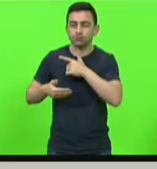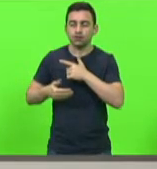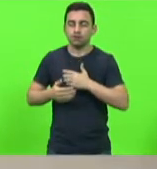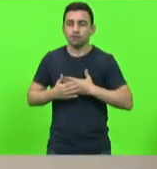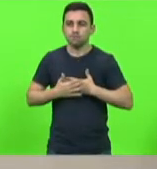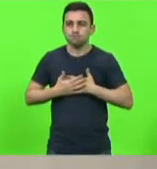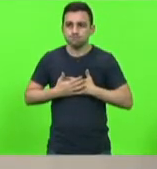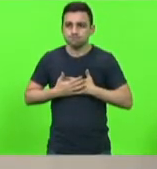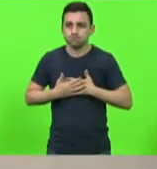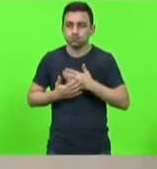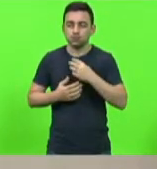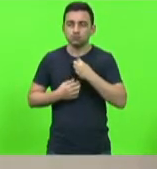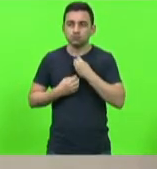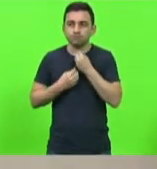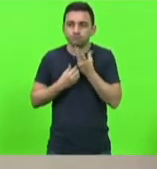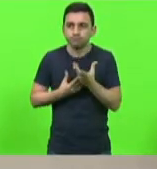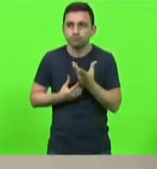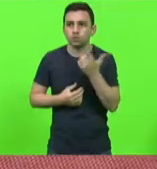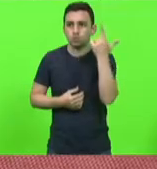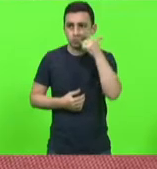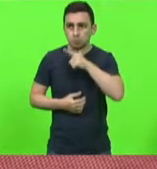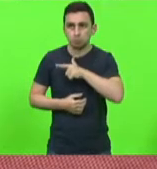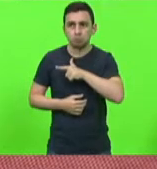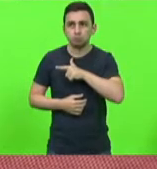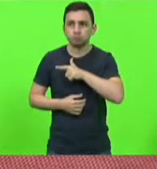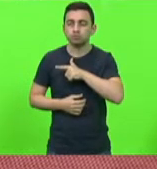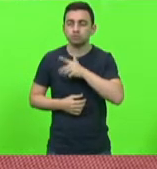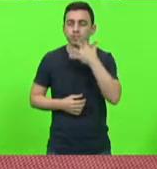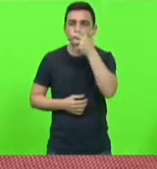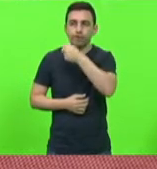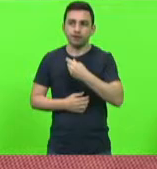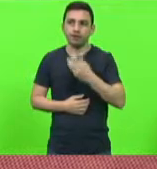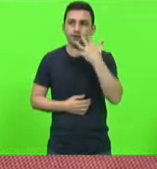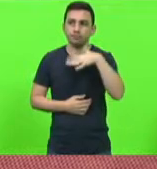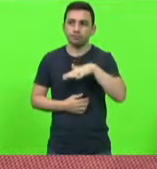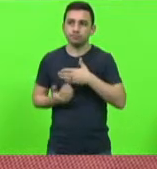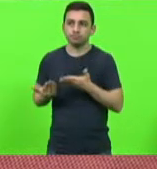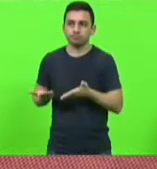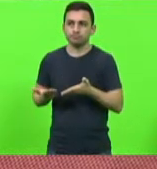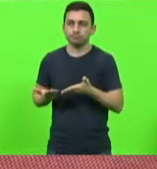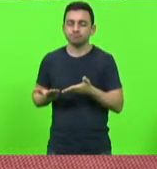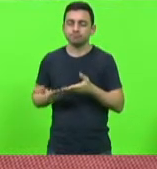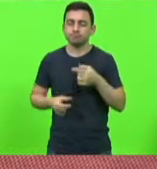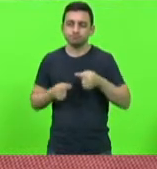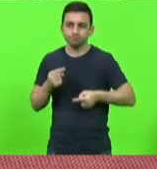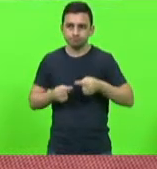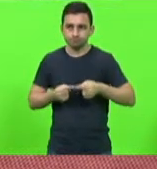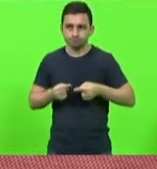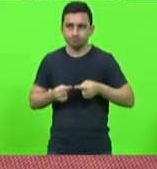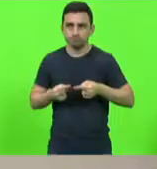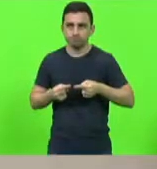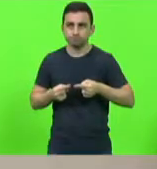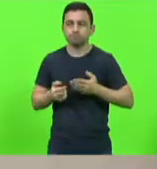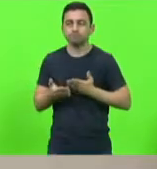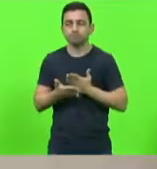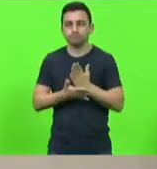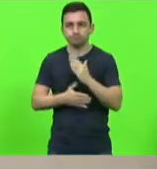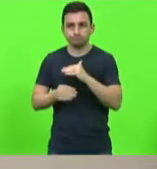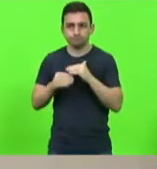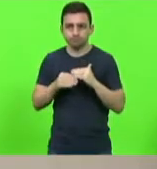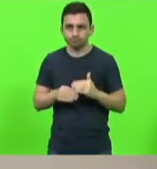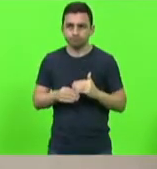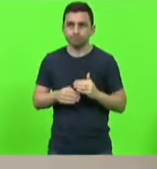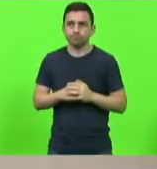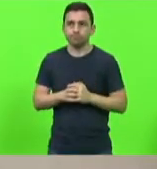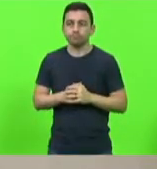criança. Em discussão. Não havendo quem queira discutir, em votação. Deputados que aprovam, permaneçam como se encontram. Aprovado por